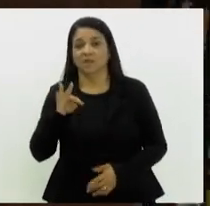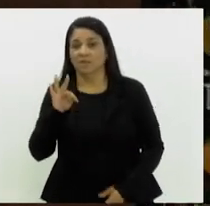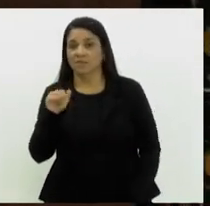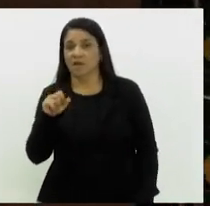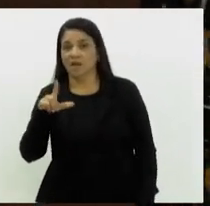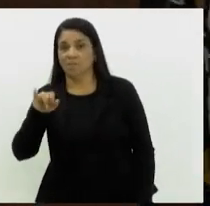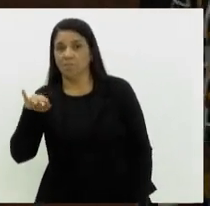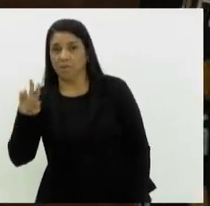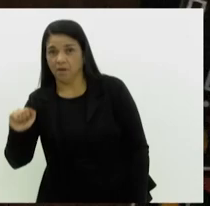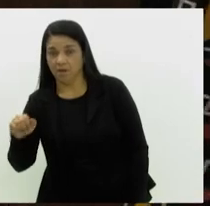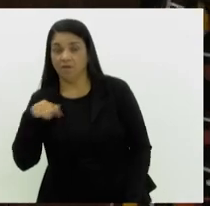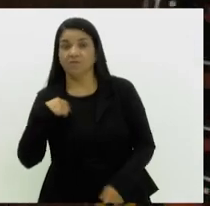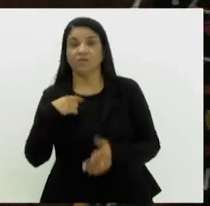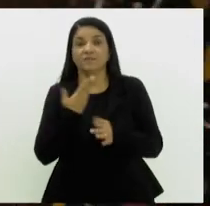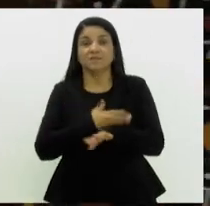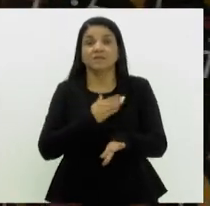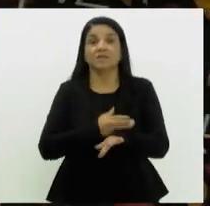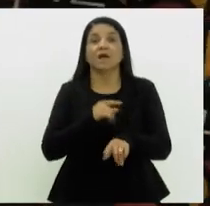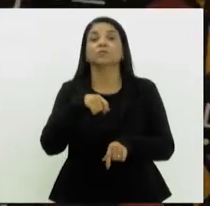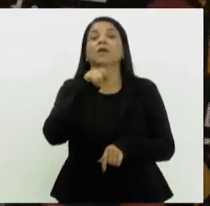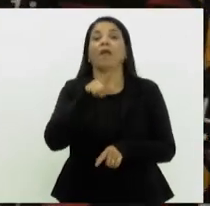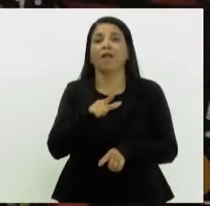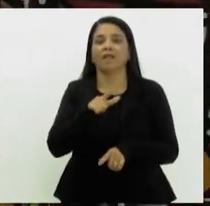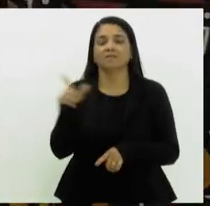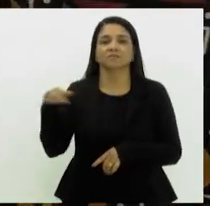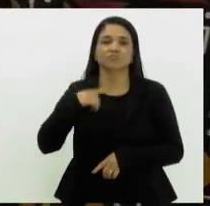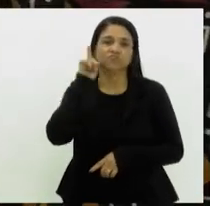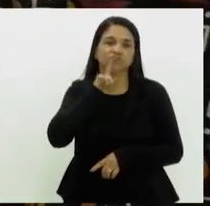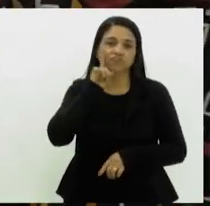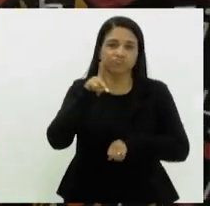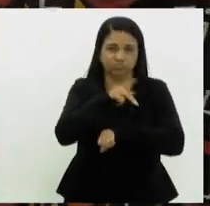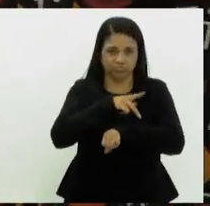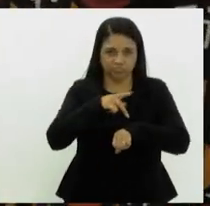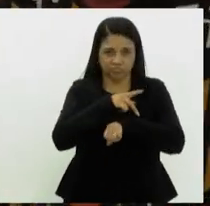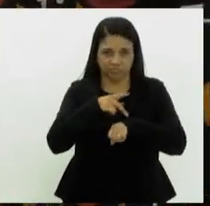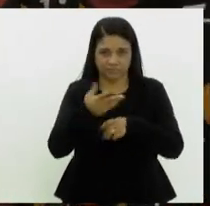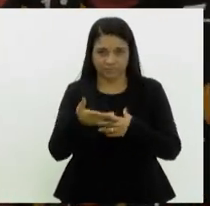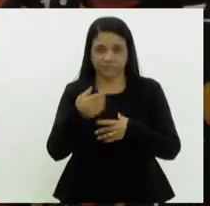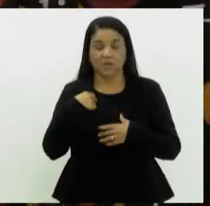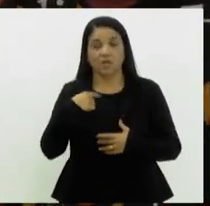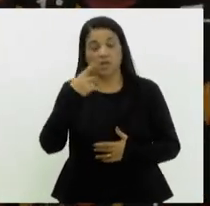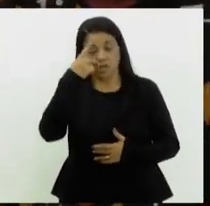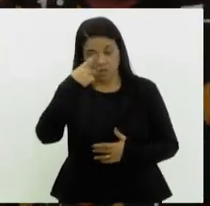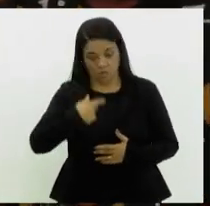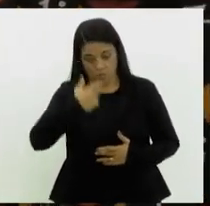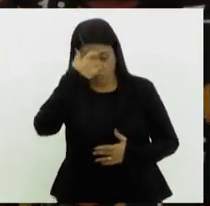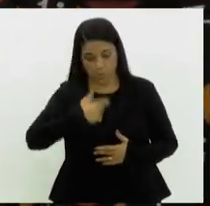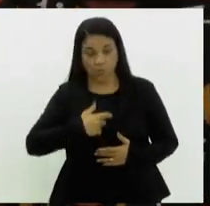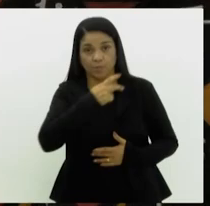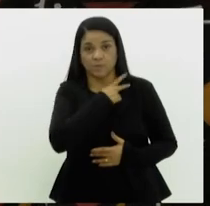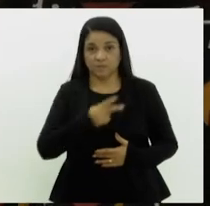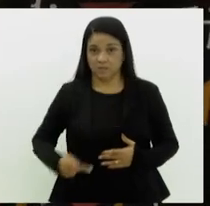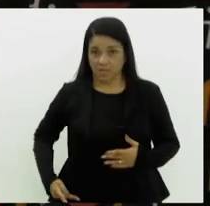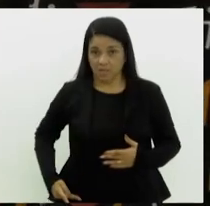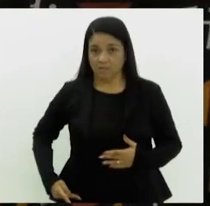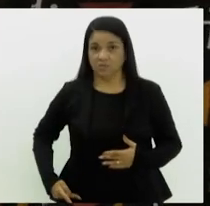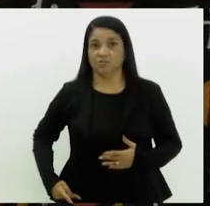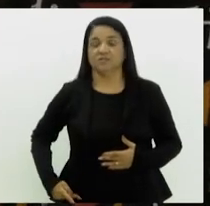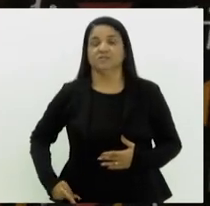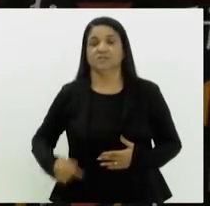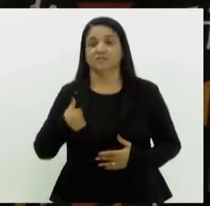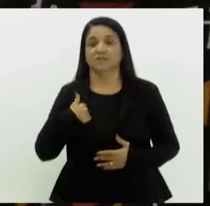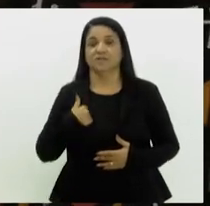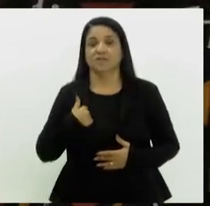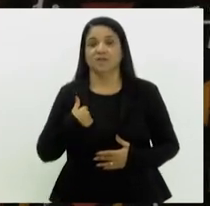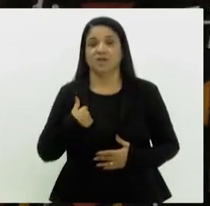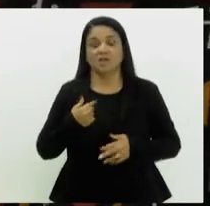o preço depois, infelizmente, com a morte de civis. Então, deixar claro aqui na condição de presidente da Federação Pessoal Rede que essa não é a nossa